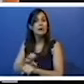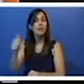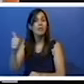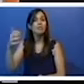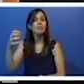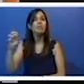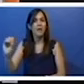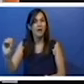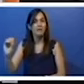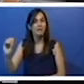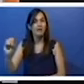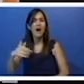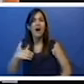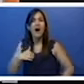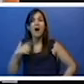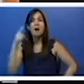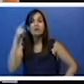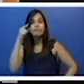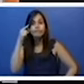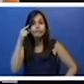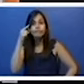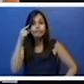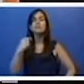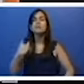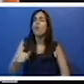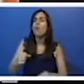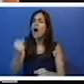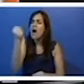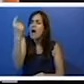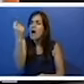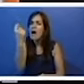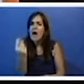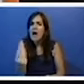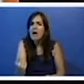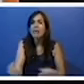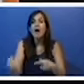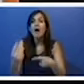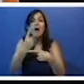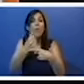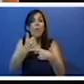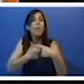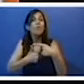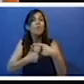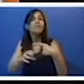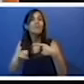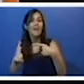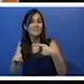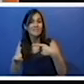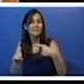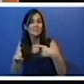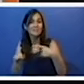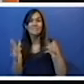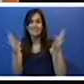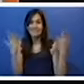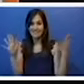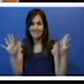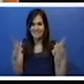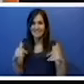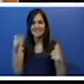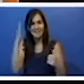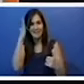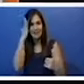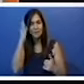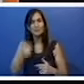dividir a Barrinha laranja e dez partes cada parte será um décimo certo